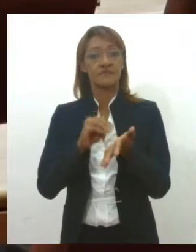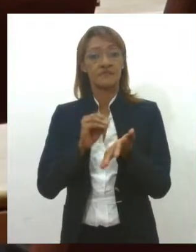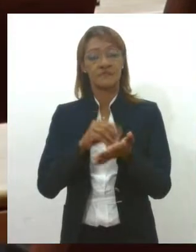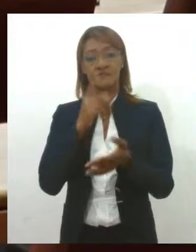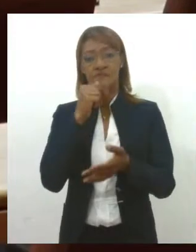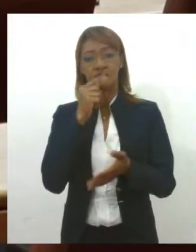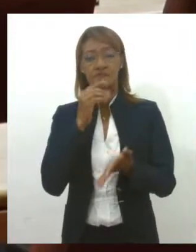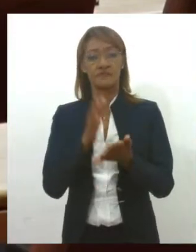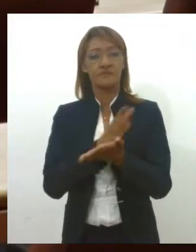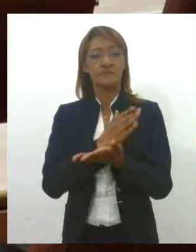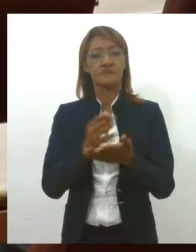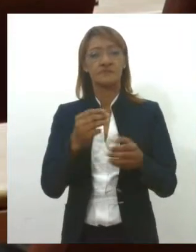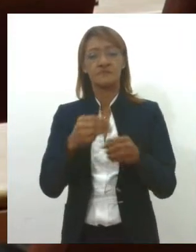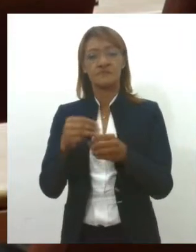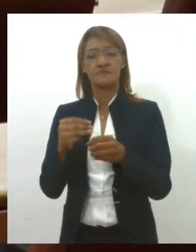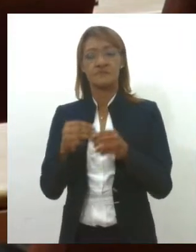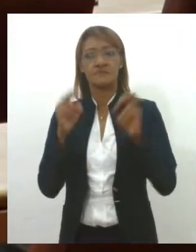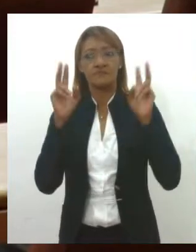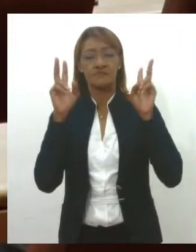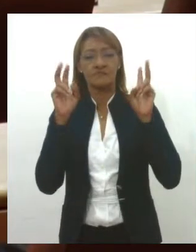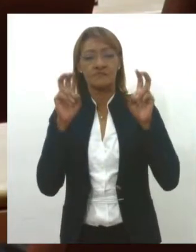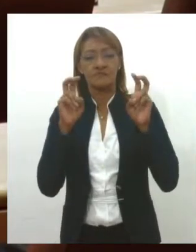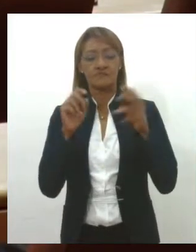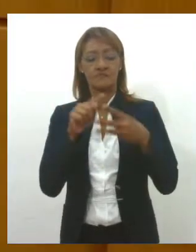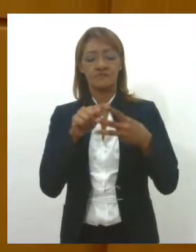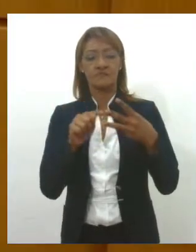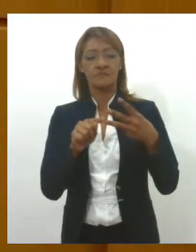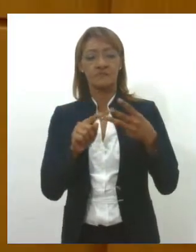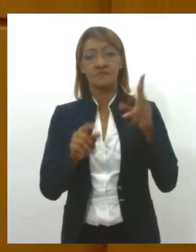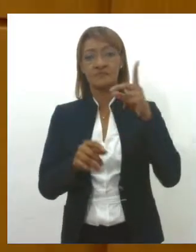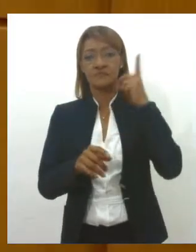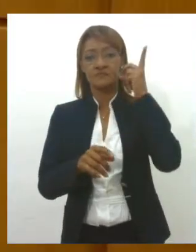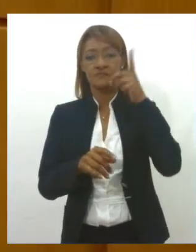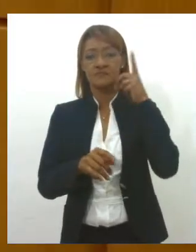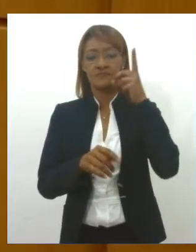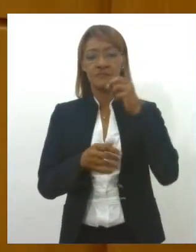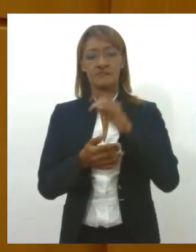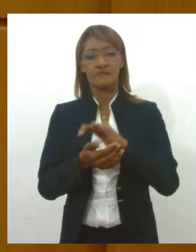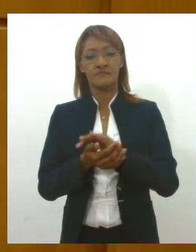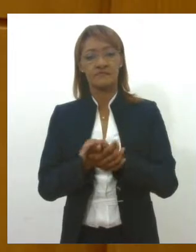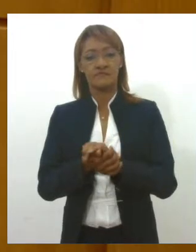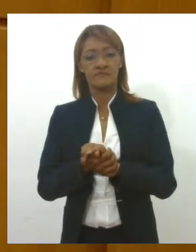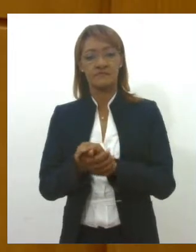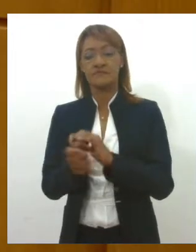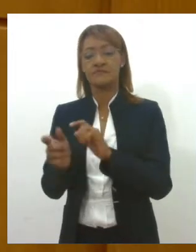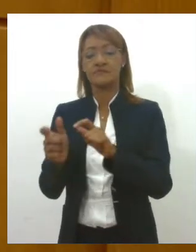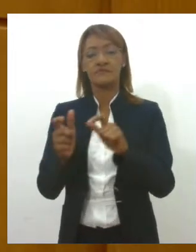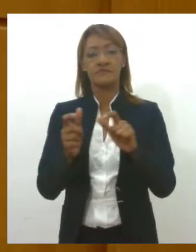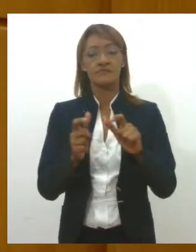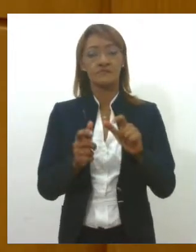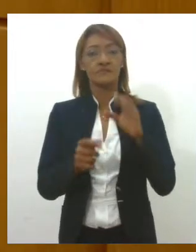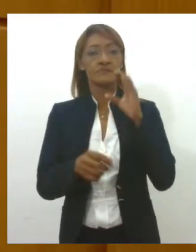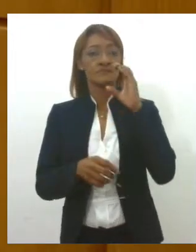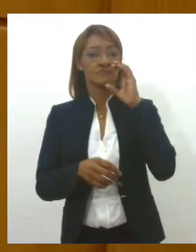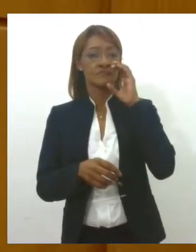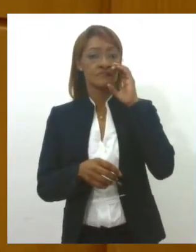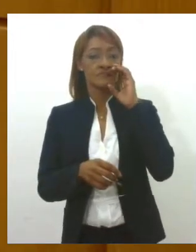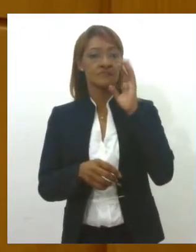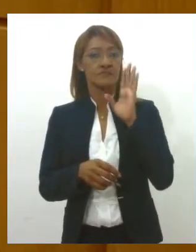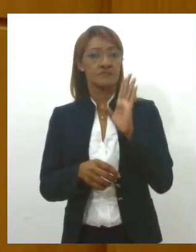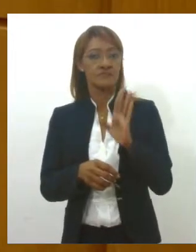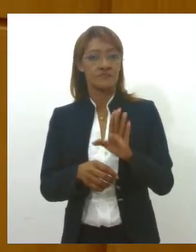de Sergipe foi tema do pronunciamento de três deputados o regiões de Socorro que tá sentindo